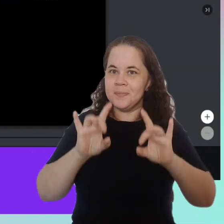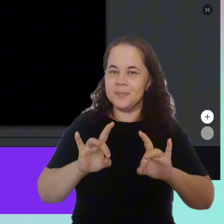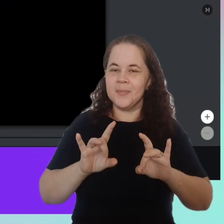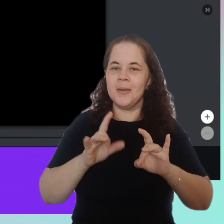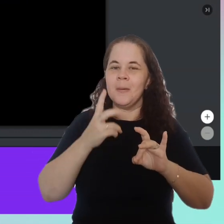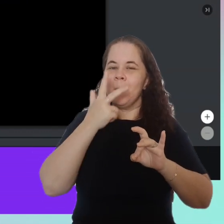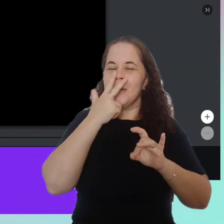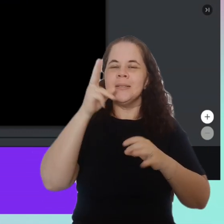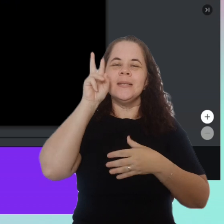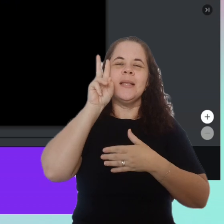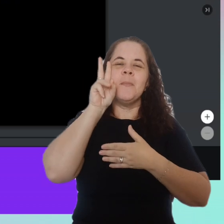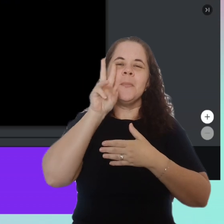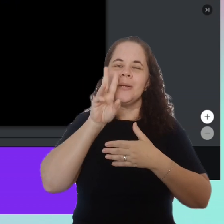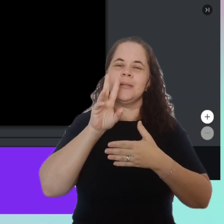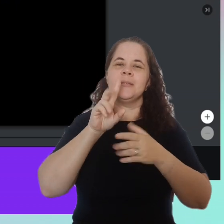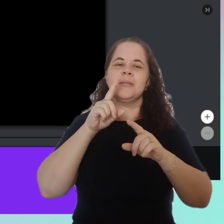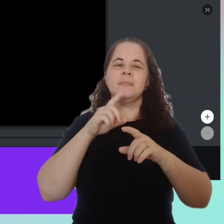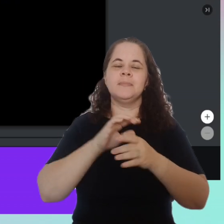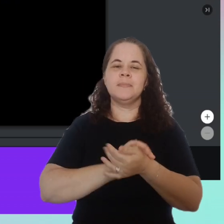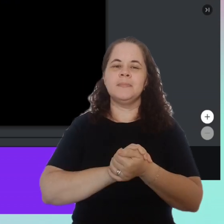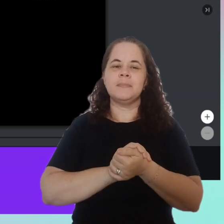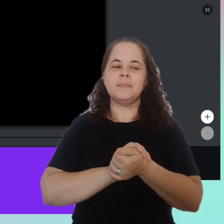memória extraordinária.